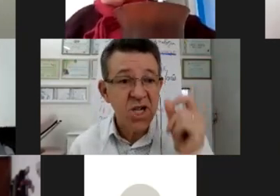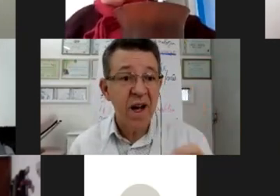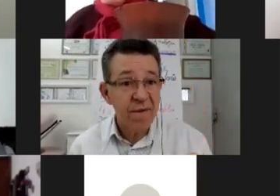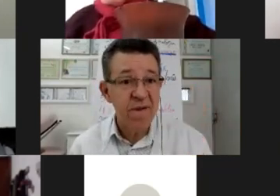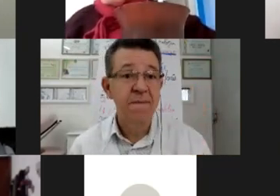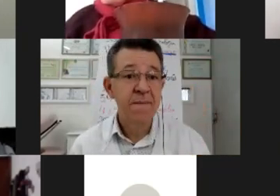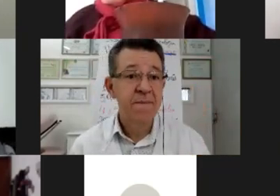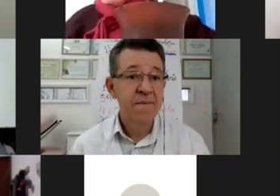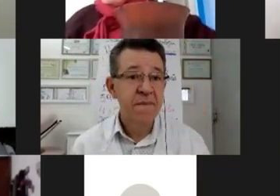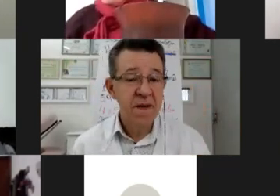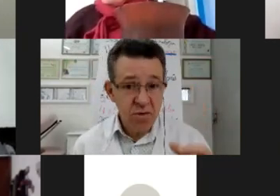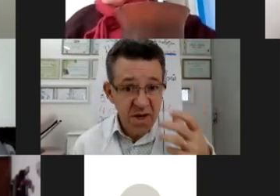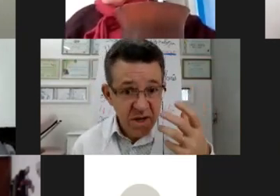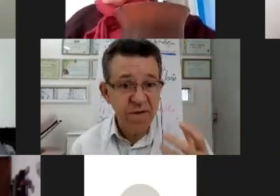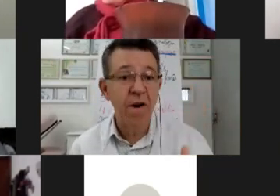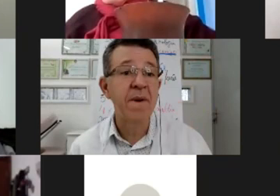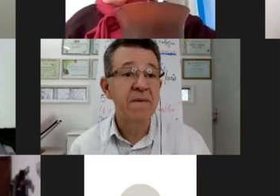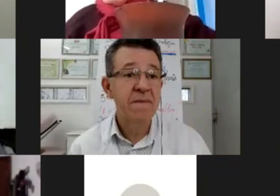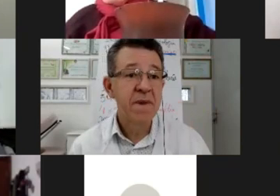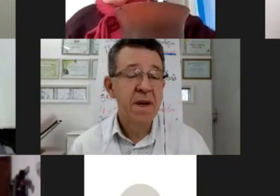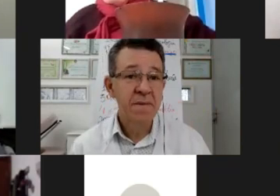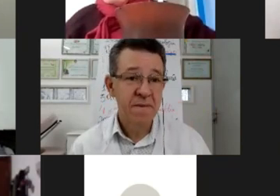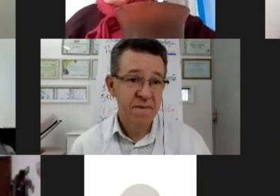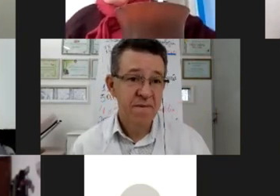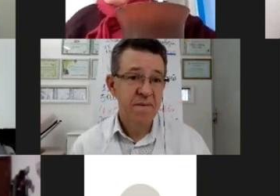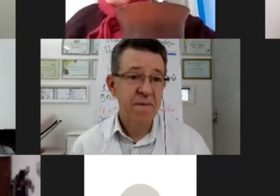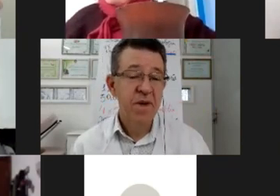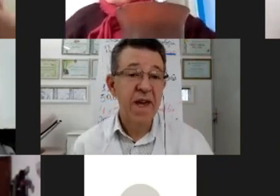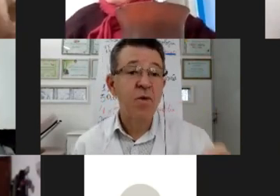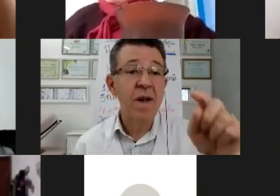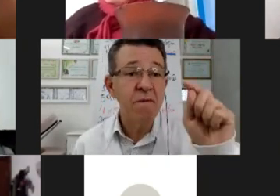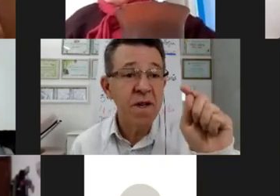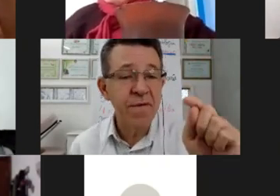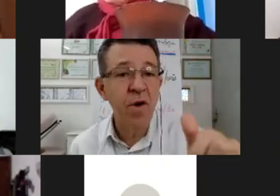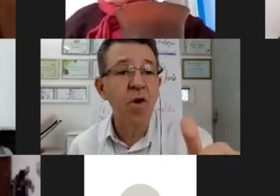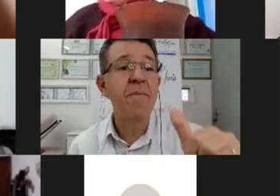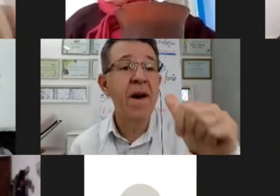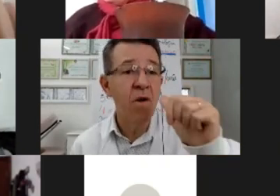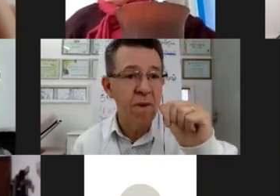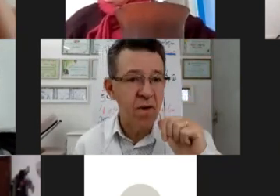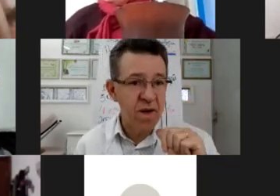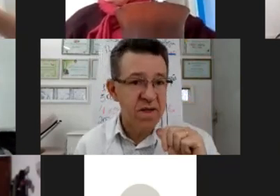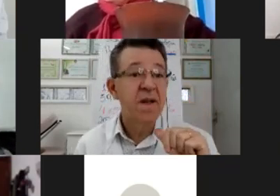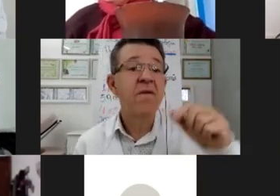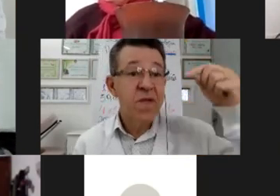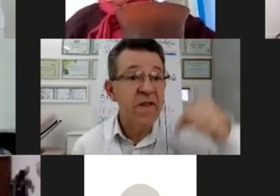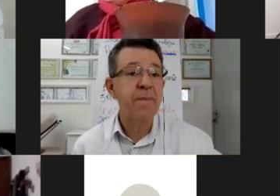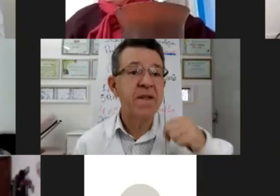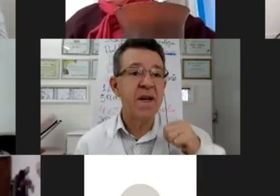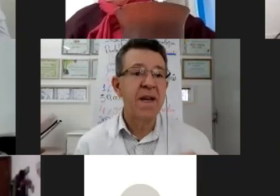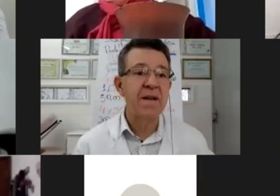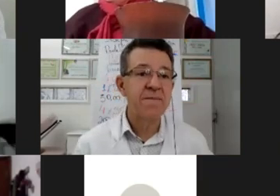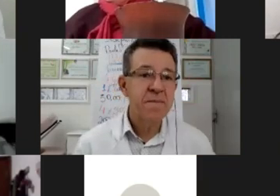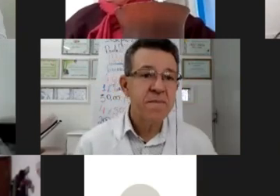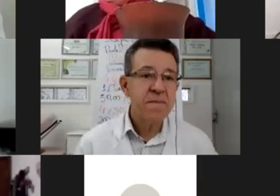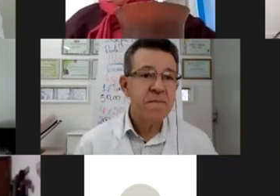vira a chave. Isso transforma. Porque aí, quando você for comer alguma coisa, você vai